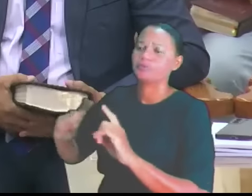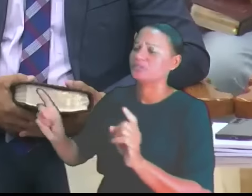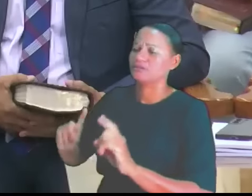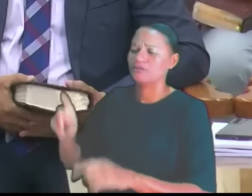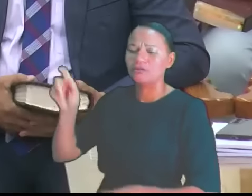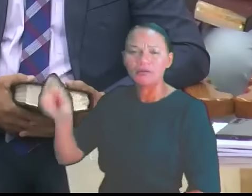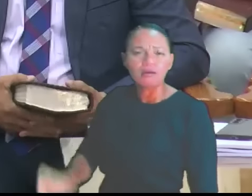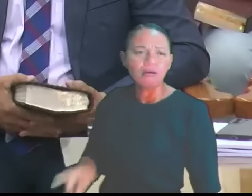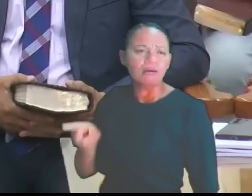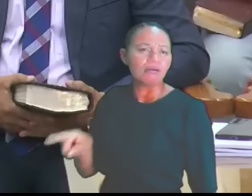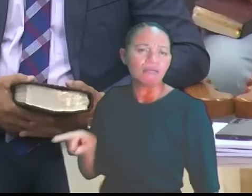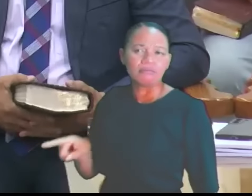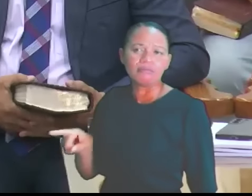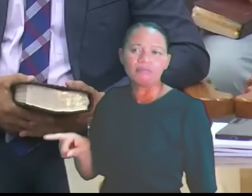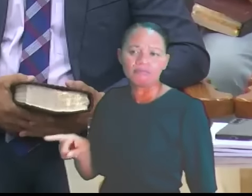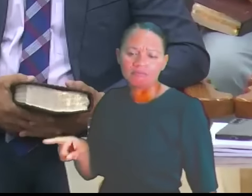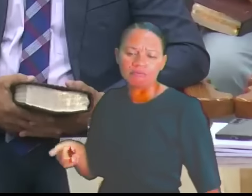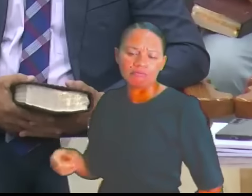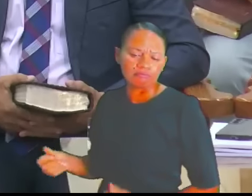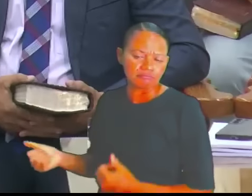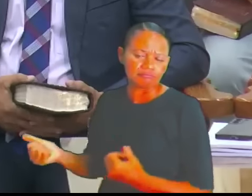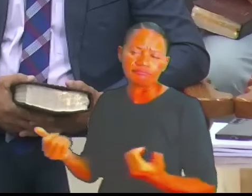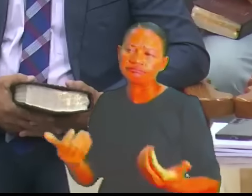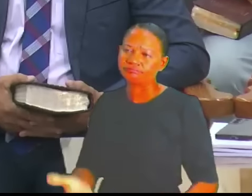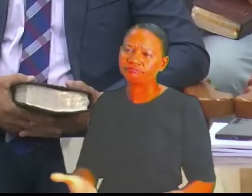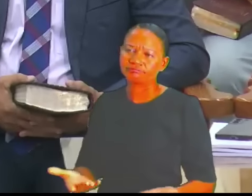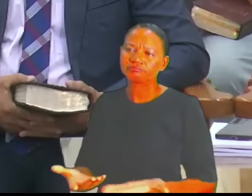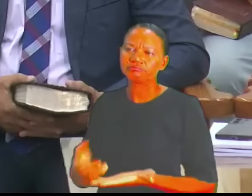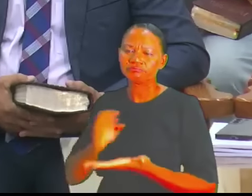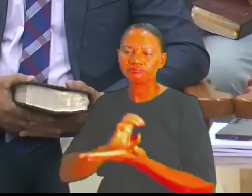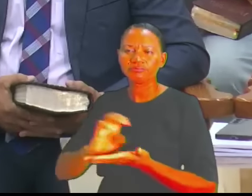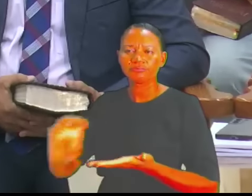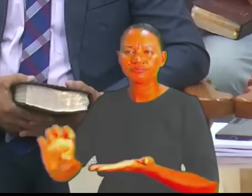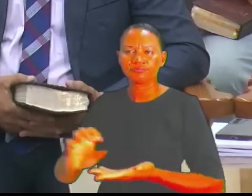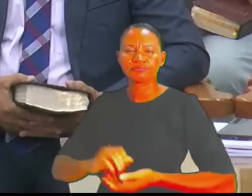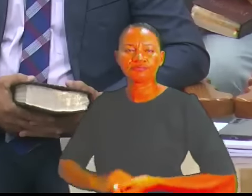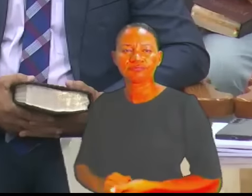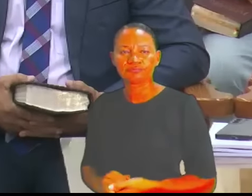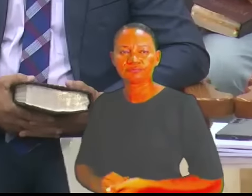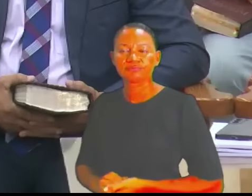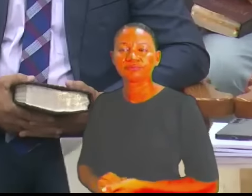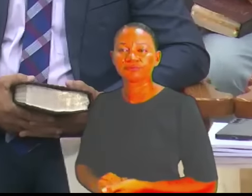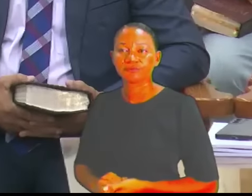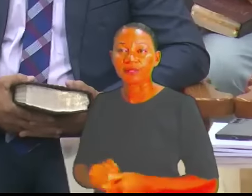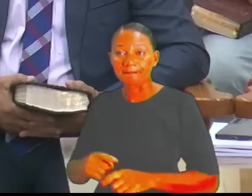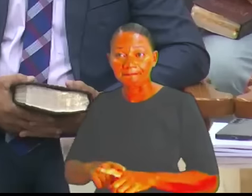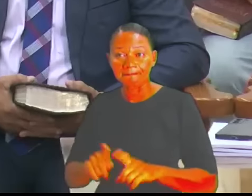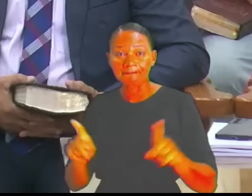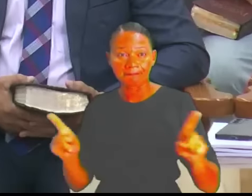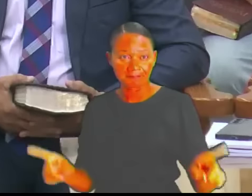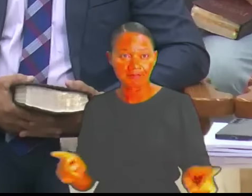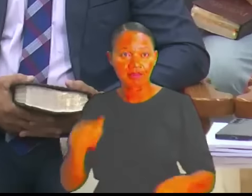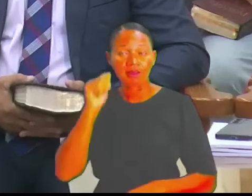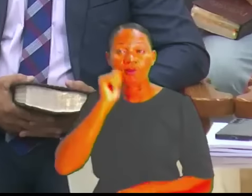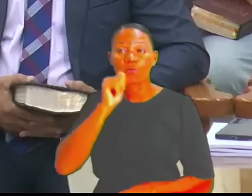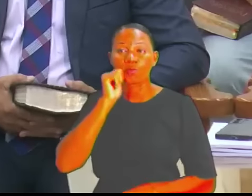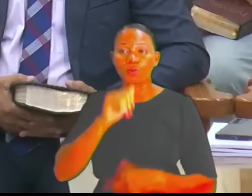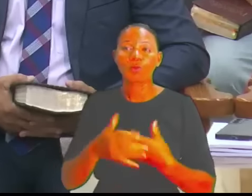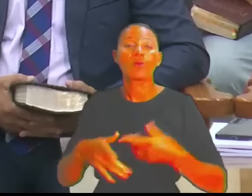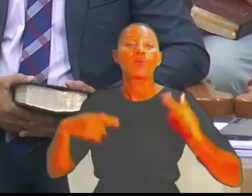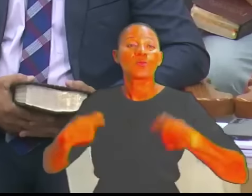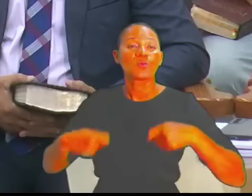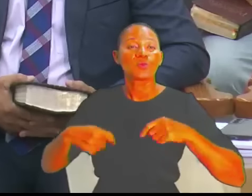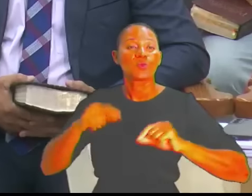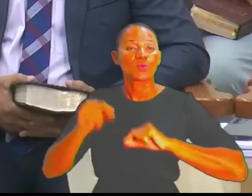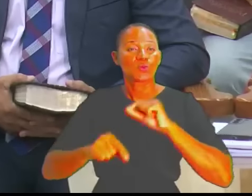mulher para sustentar Elias. Elias já tinha os corvos. Mas aquela mulher precisava que